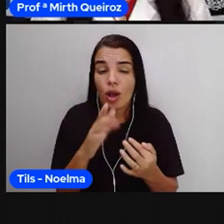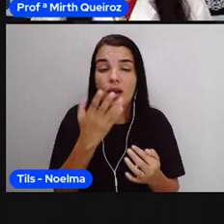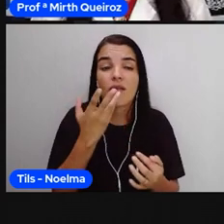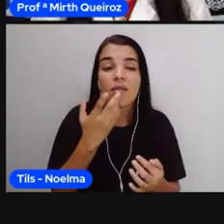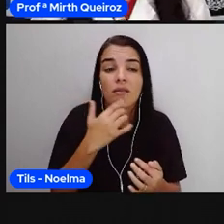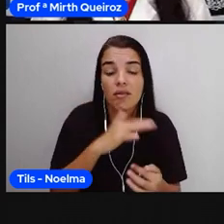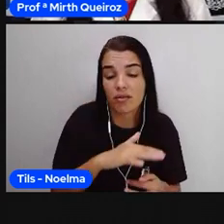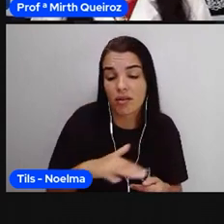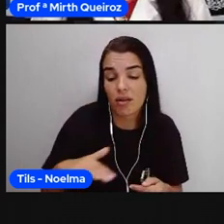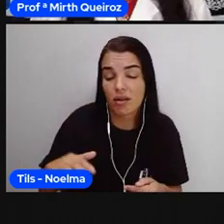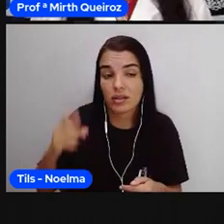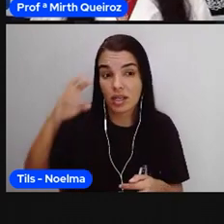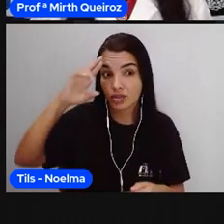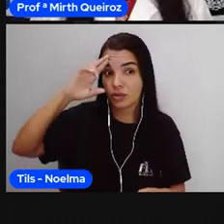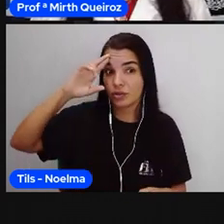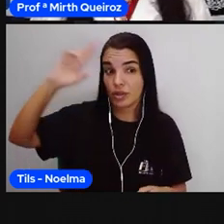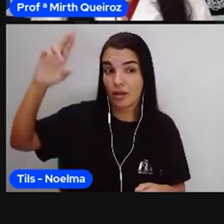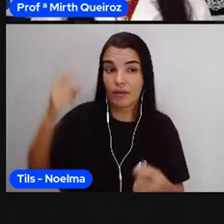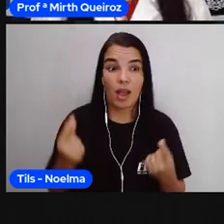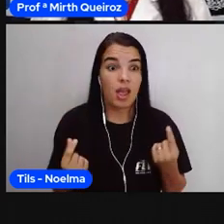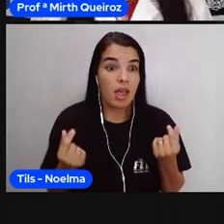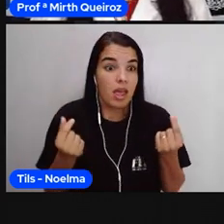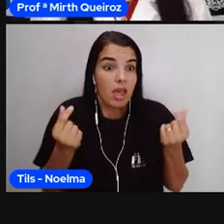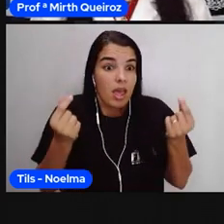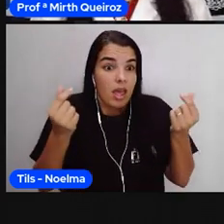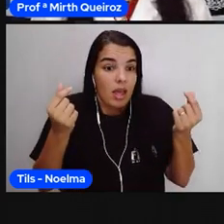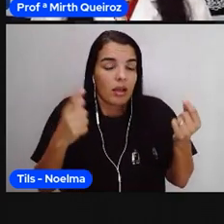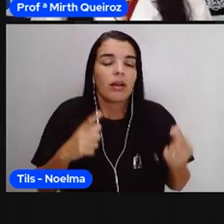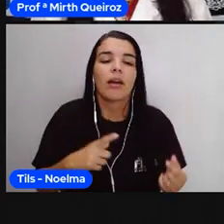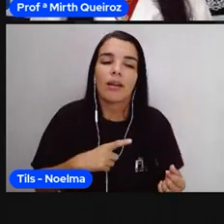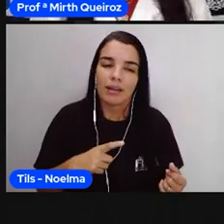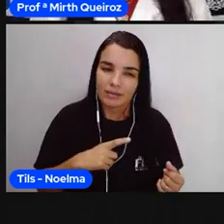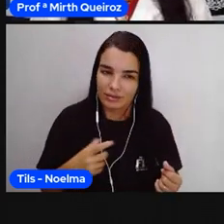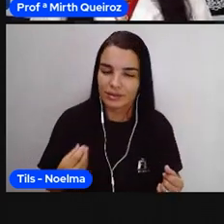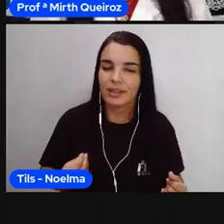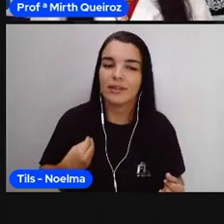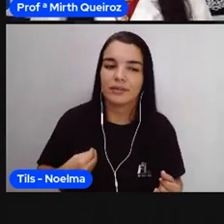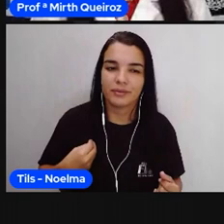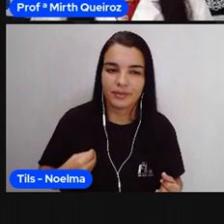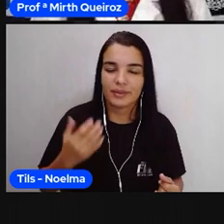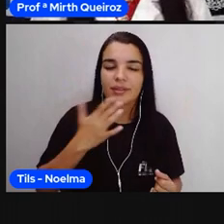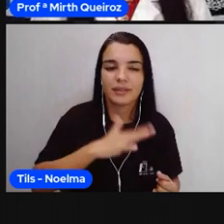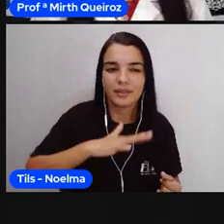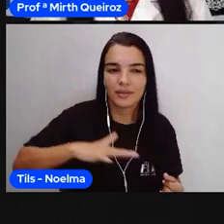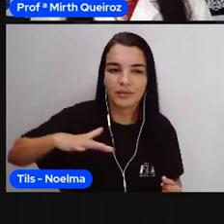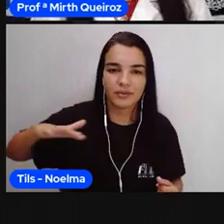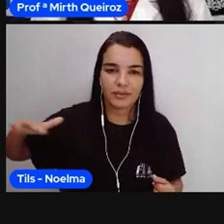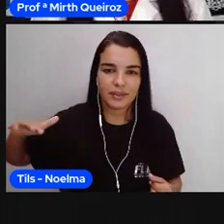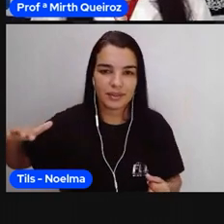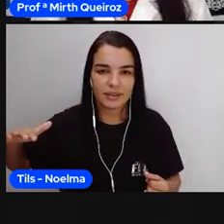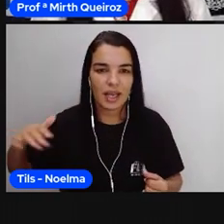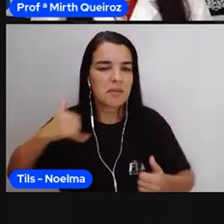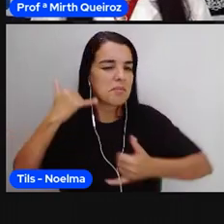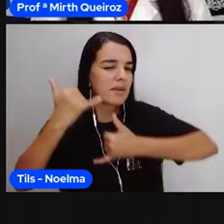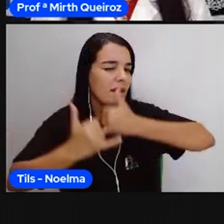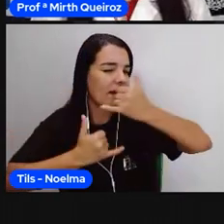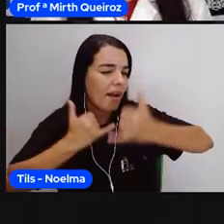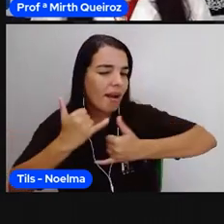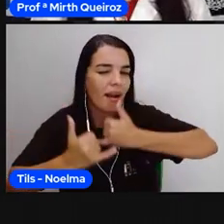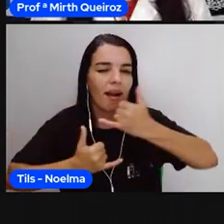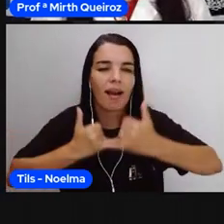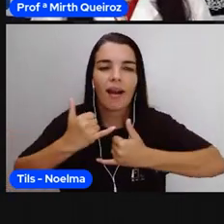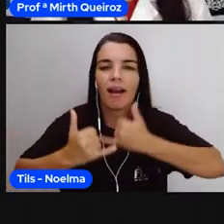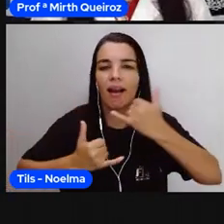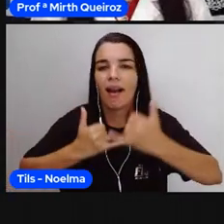Só essa camada nobre vivia, de fato, a infância. As crianças da elite tinham uma infância identificada com a que